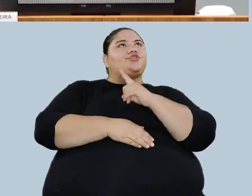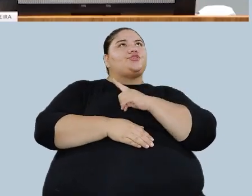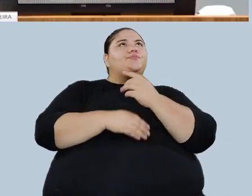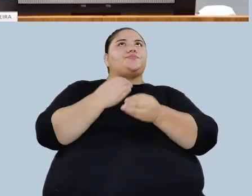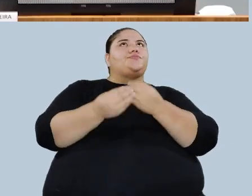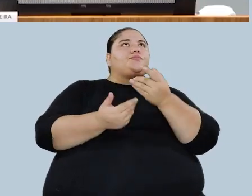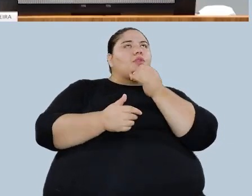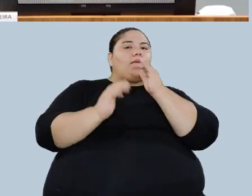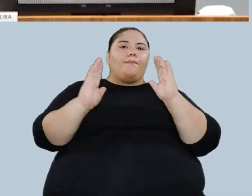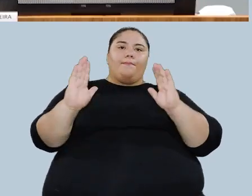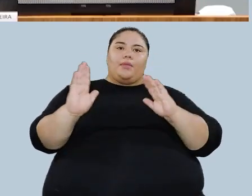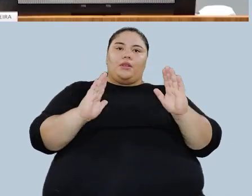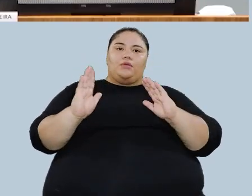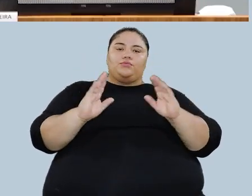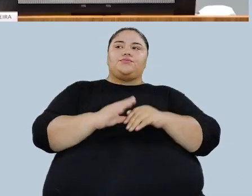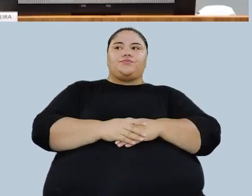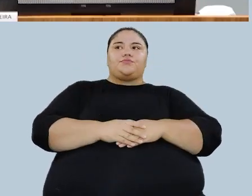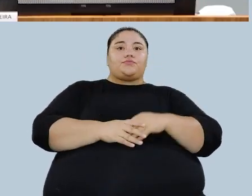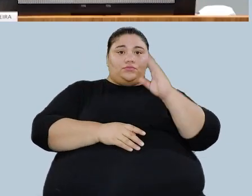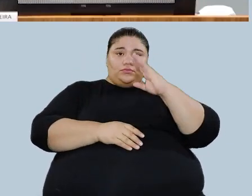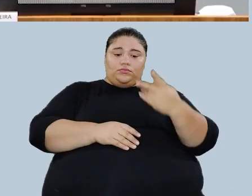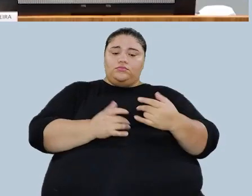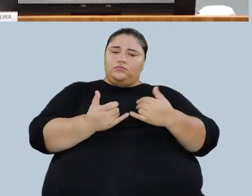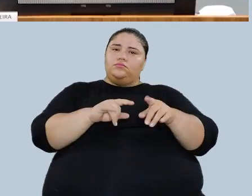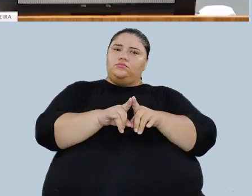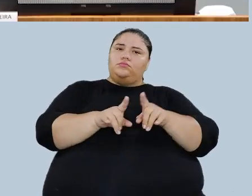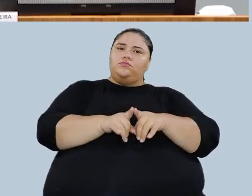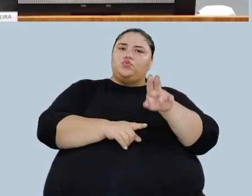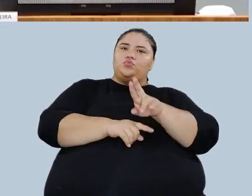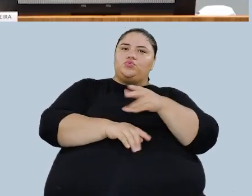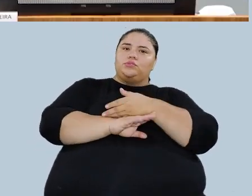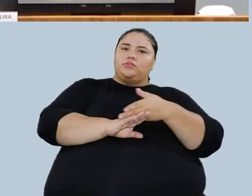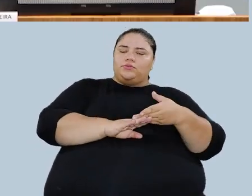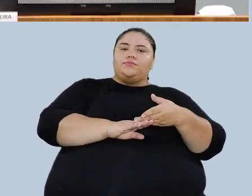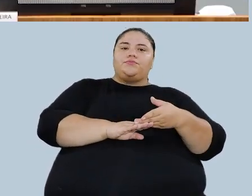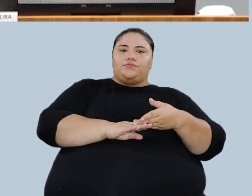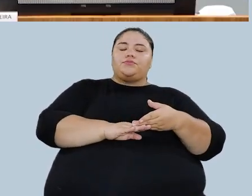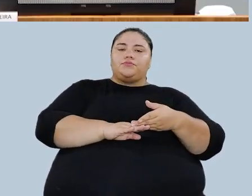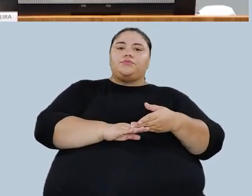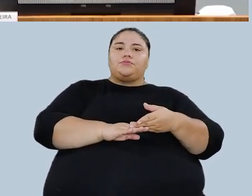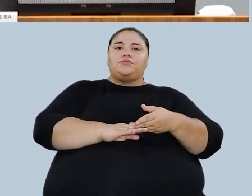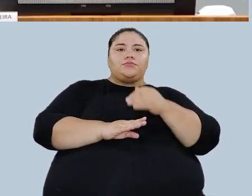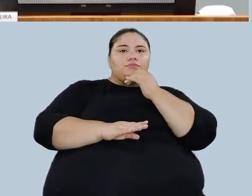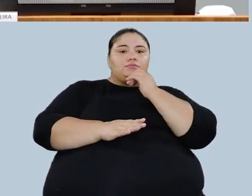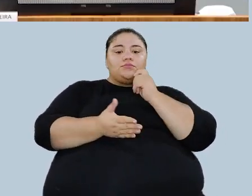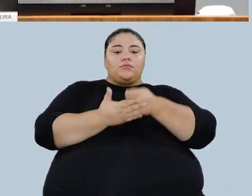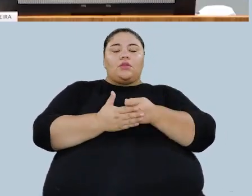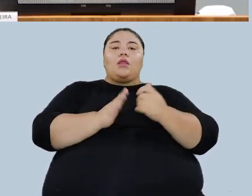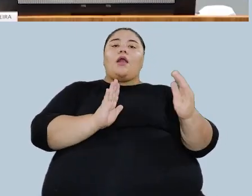ali um período, né? Muitas vezes o Brasil costuma muito usar pagamentos a